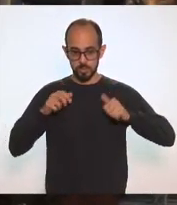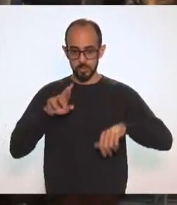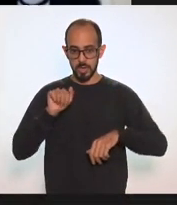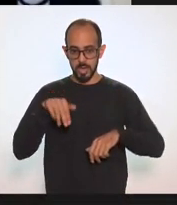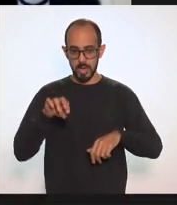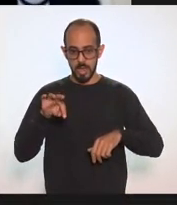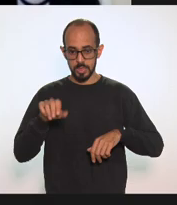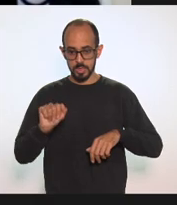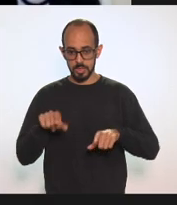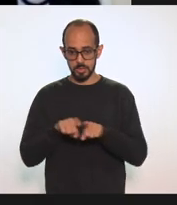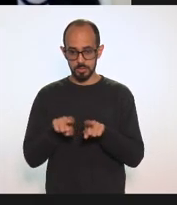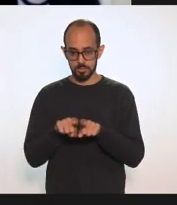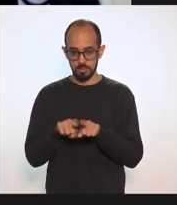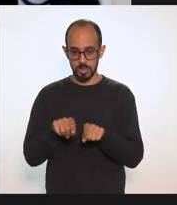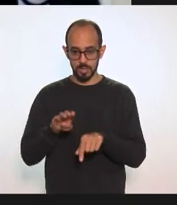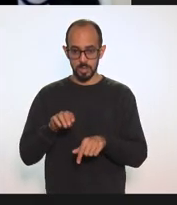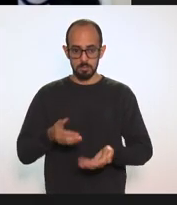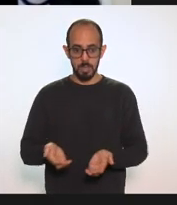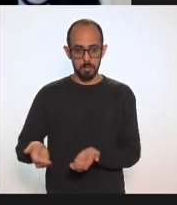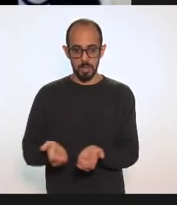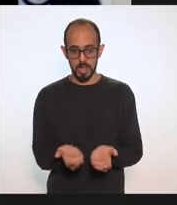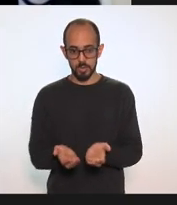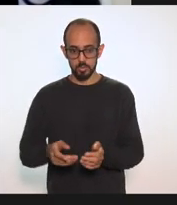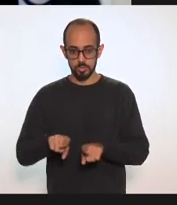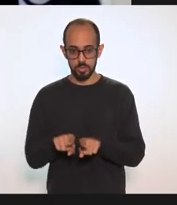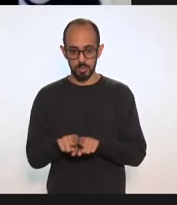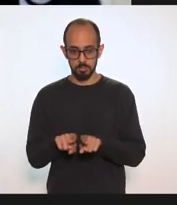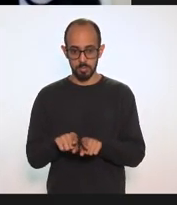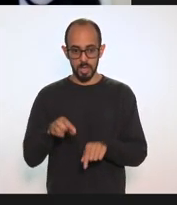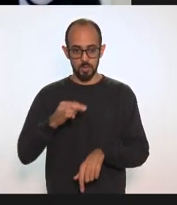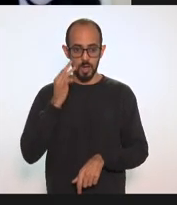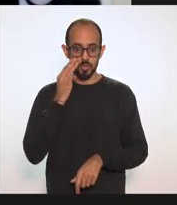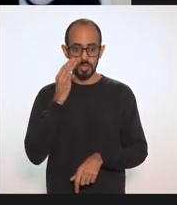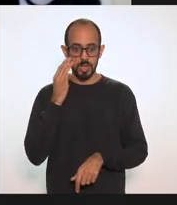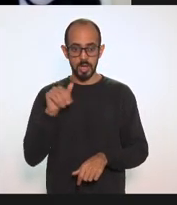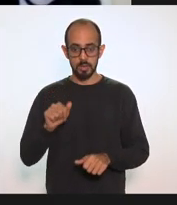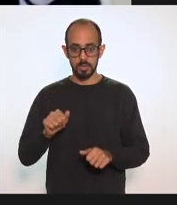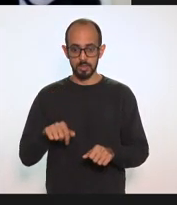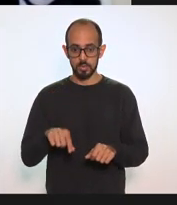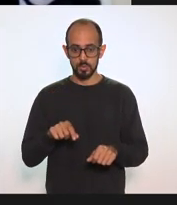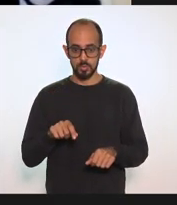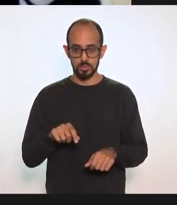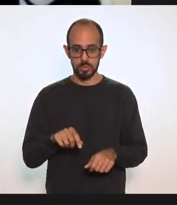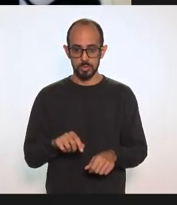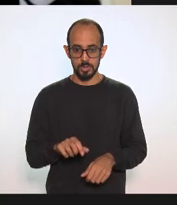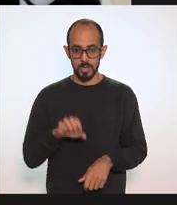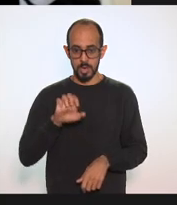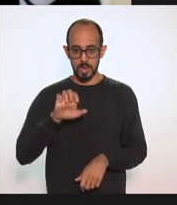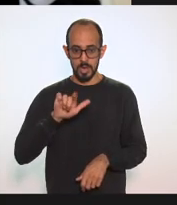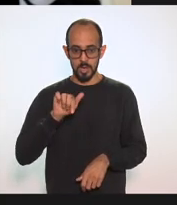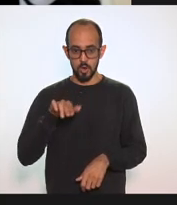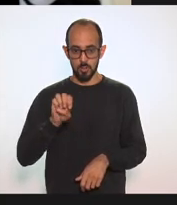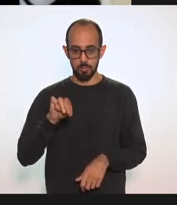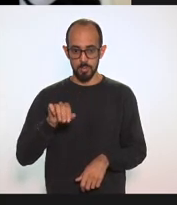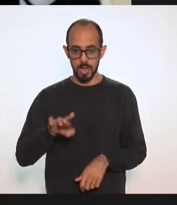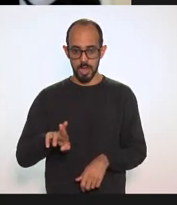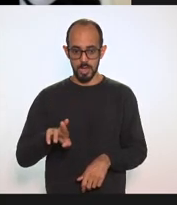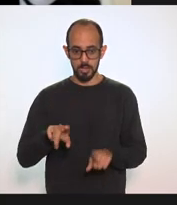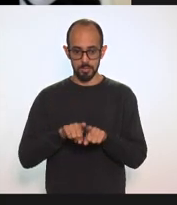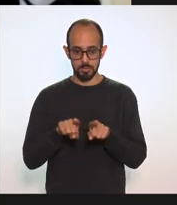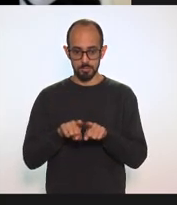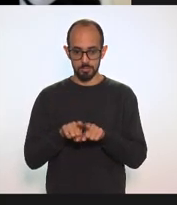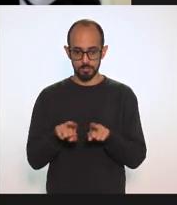senhor presidente. Bebeto, abstenção. Renata Souza, Valdé Carneiro. Flávio Serafim. Eleomar também. Eleomar, já citei.